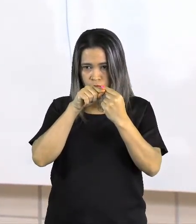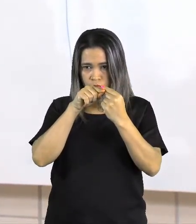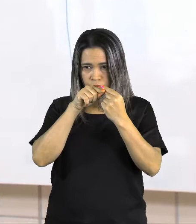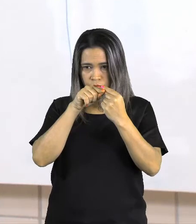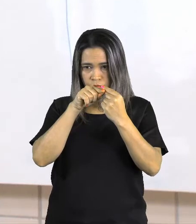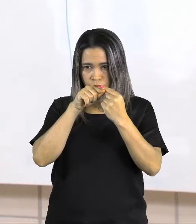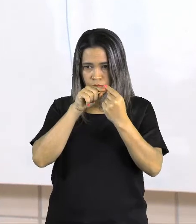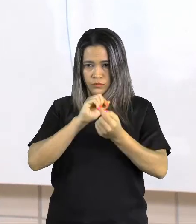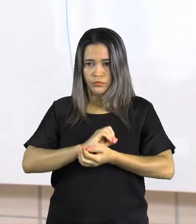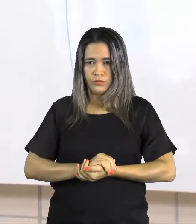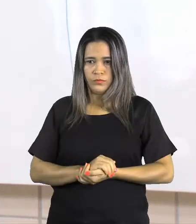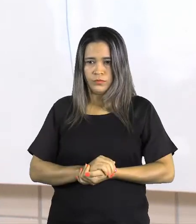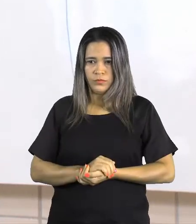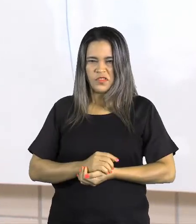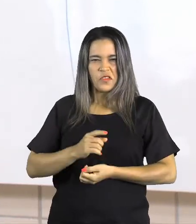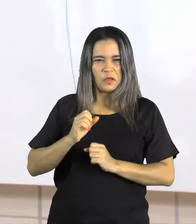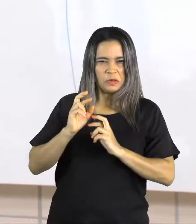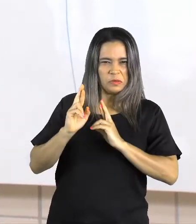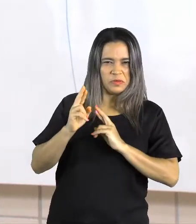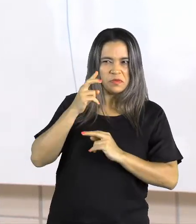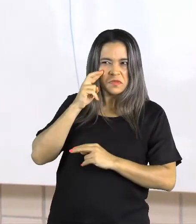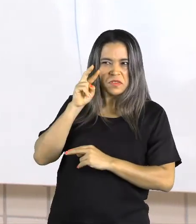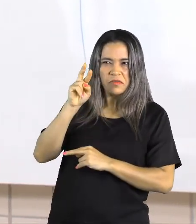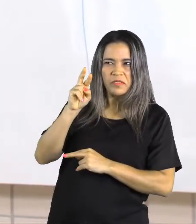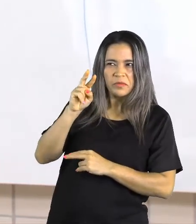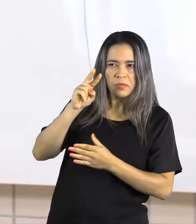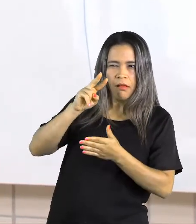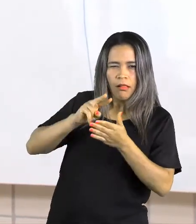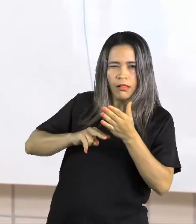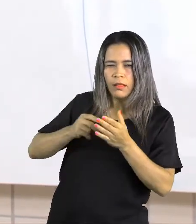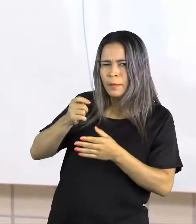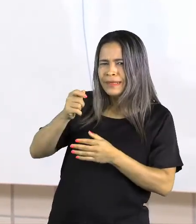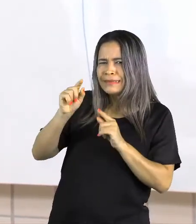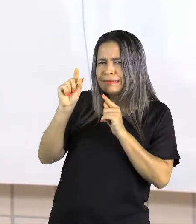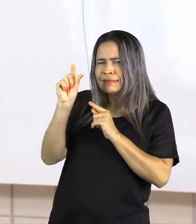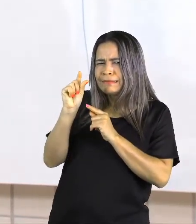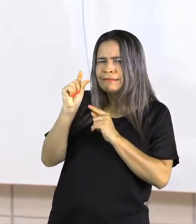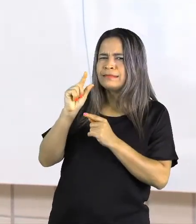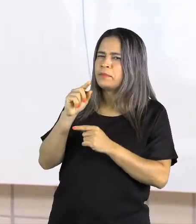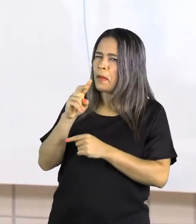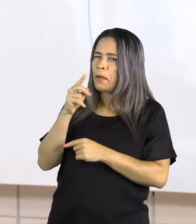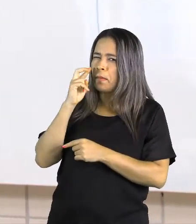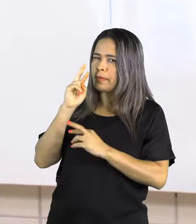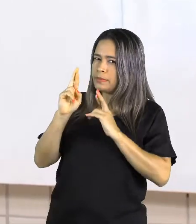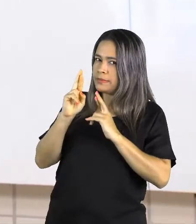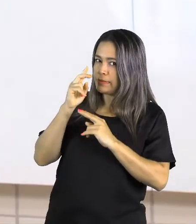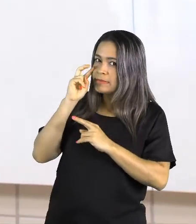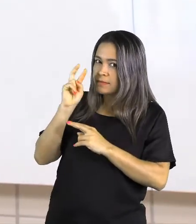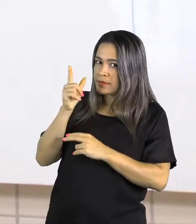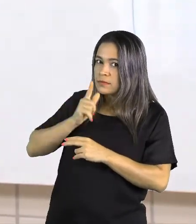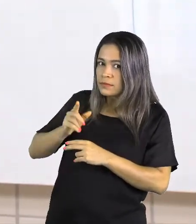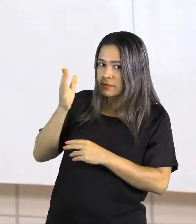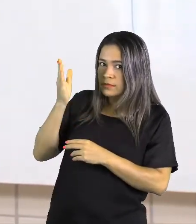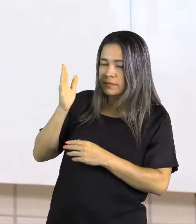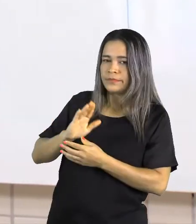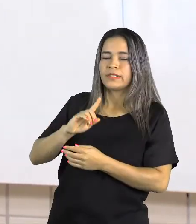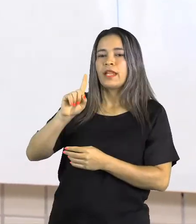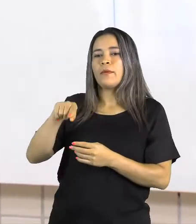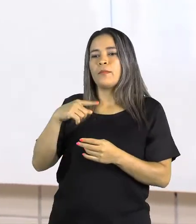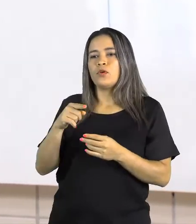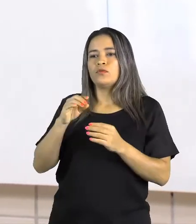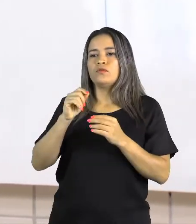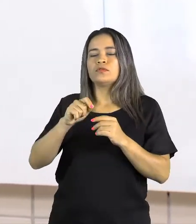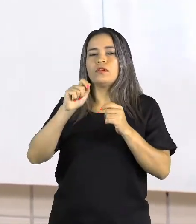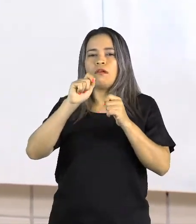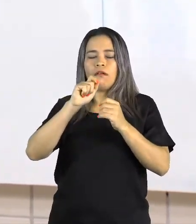Eu espero que vocês estejam vendo bem minha letra, que tá pequenininha, né? O objetivo. Aí você escreve o